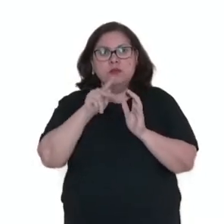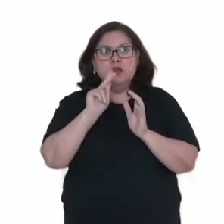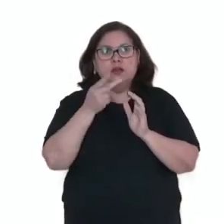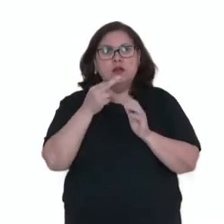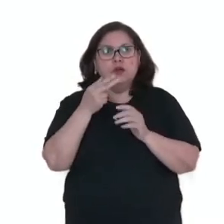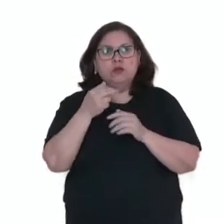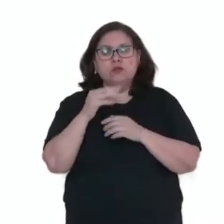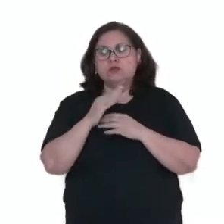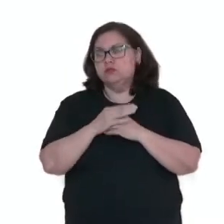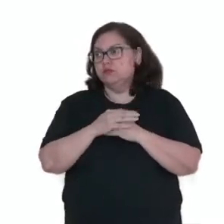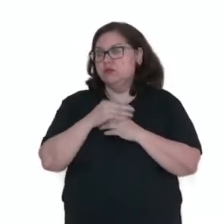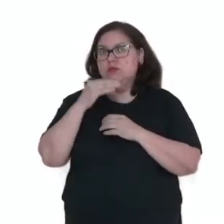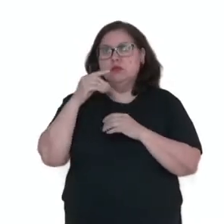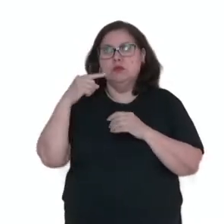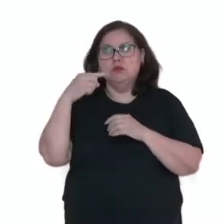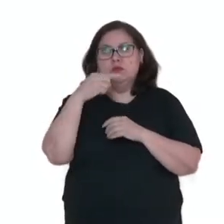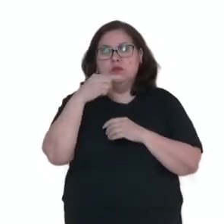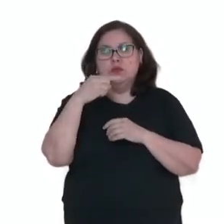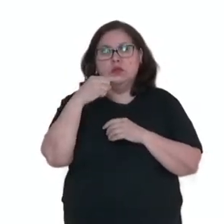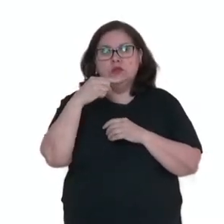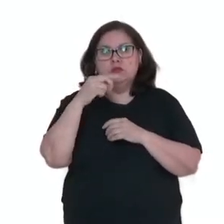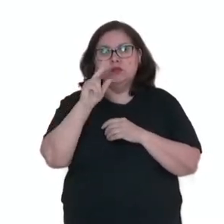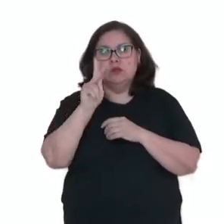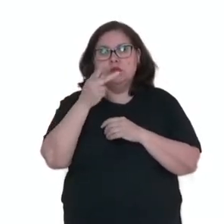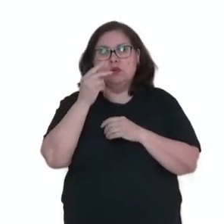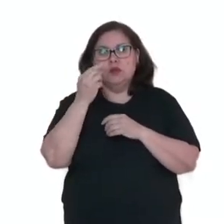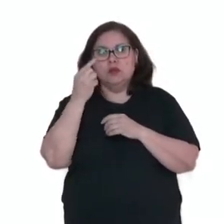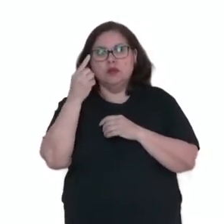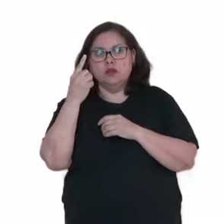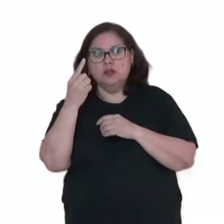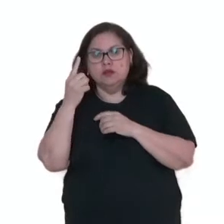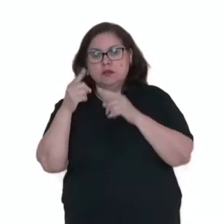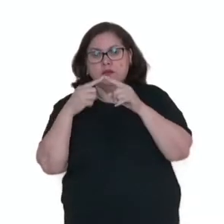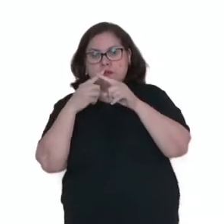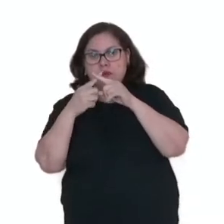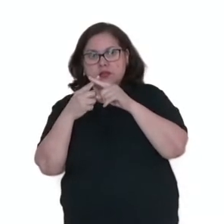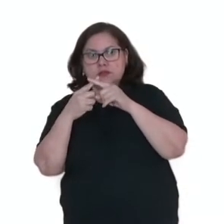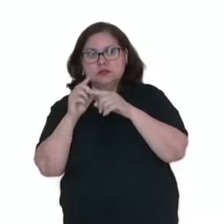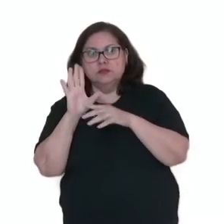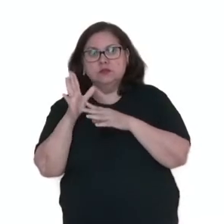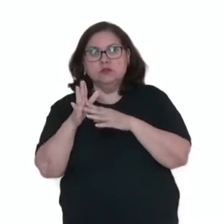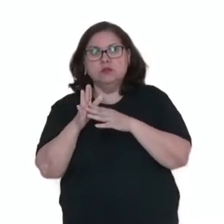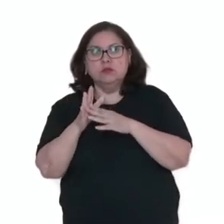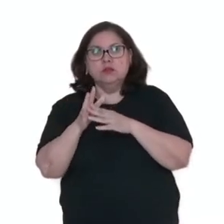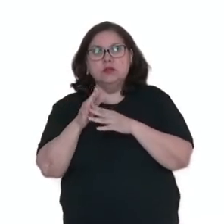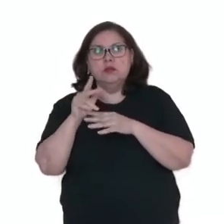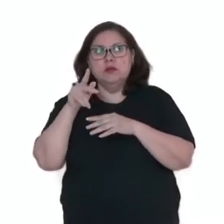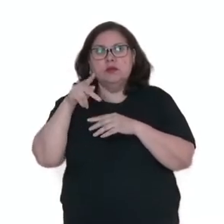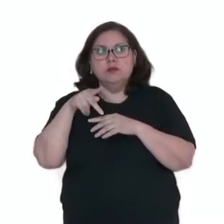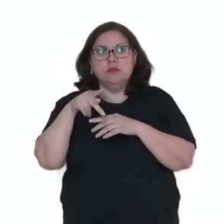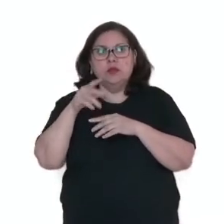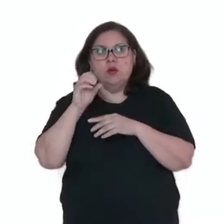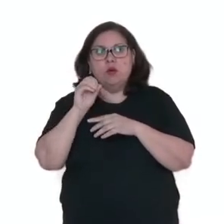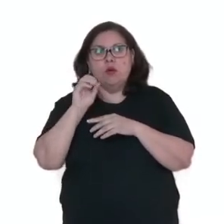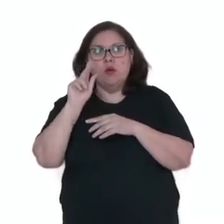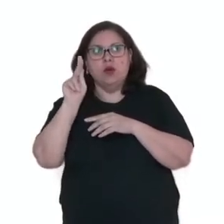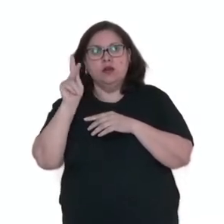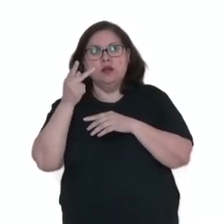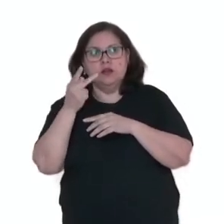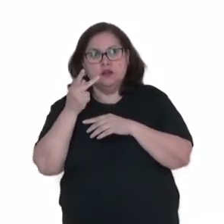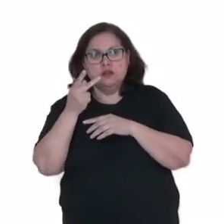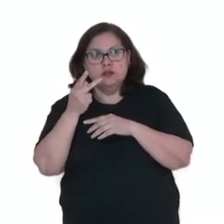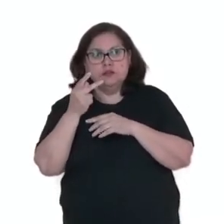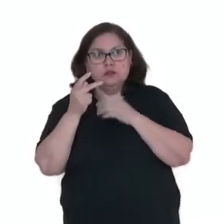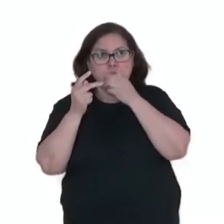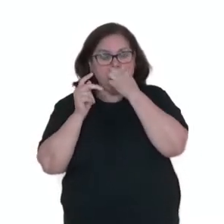pH igual menos log de H+. E o pOH, que é